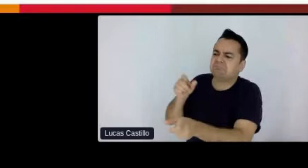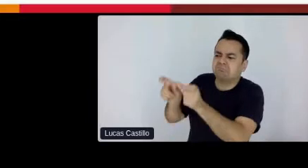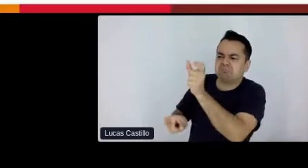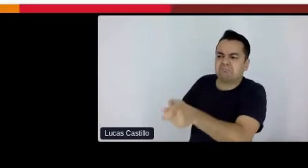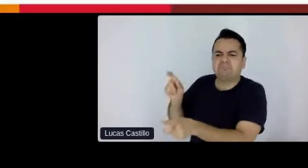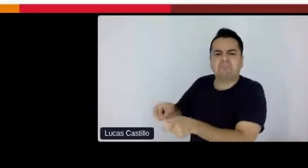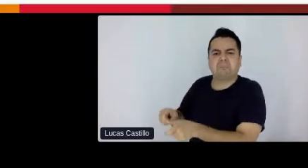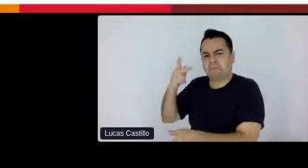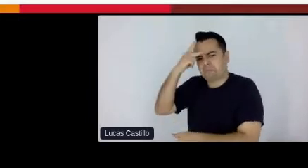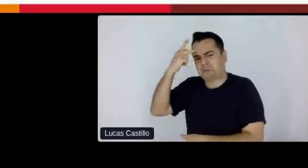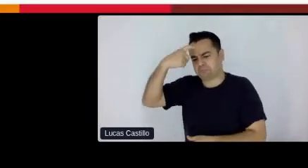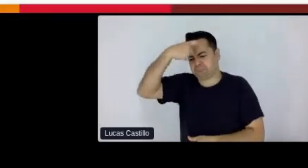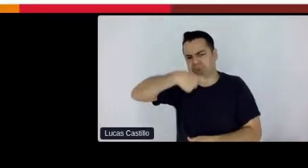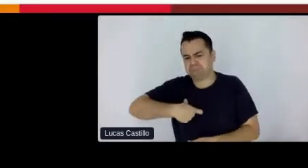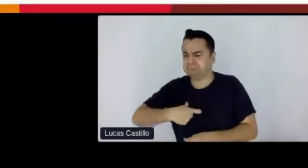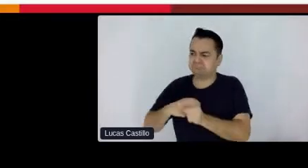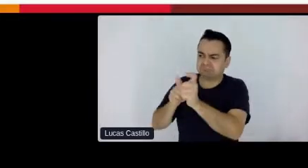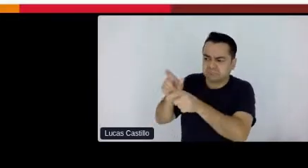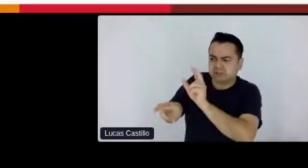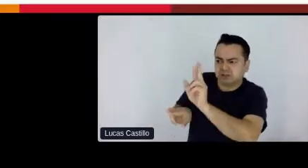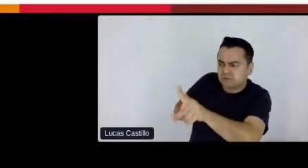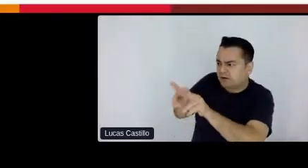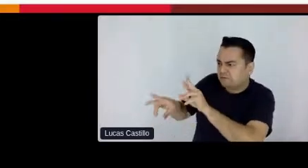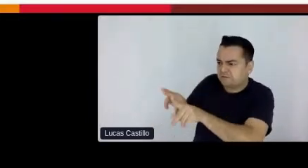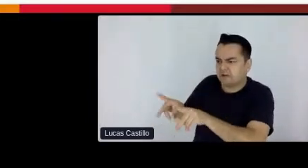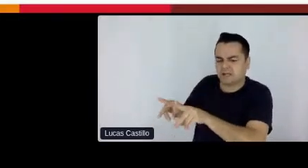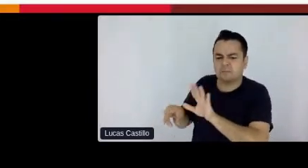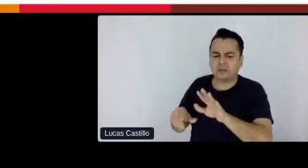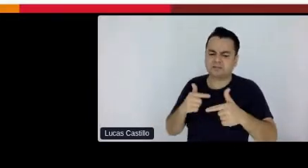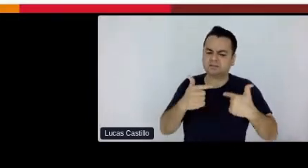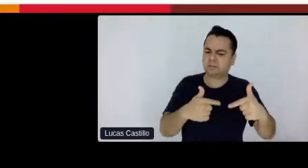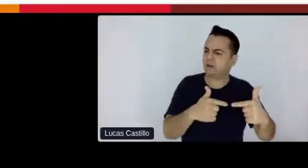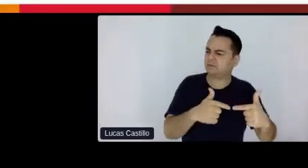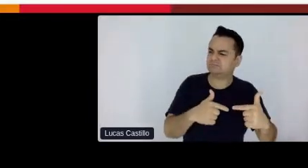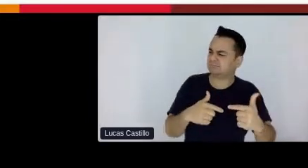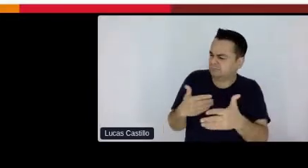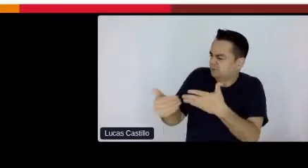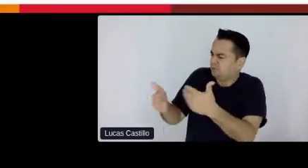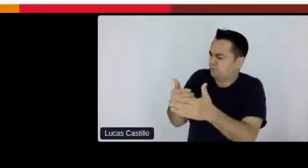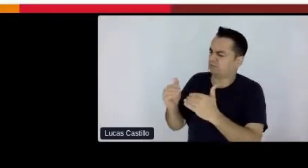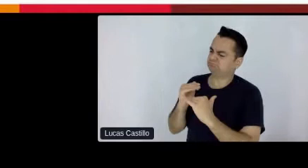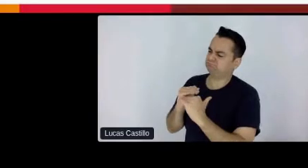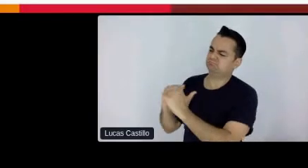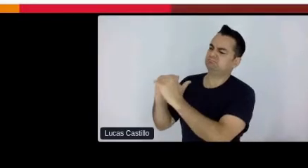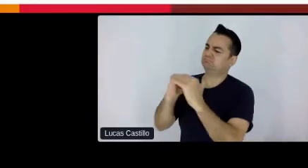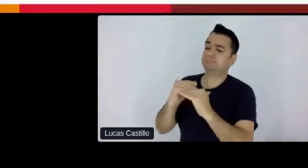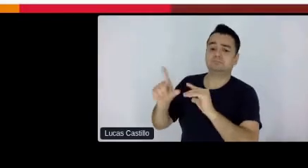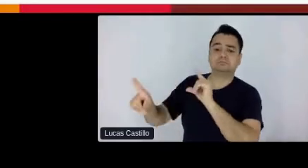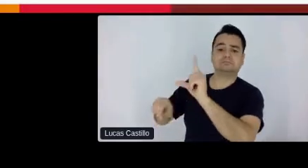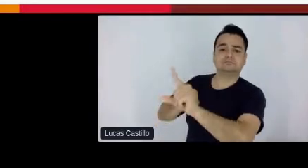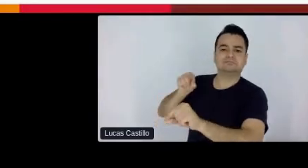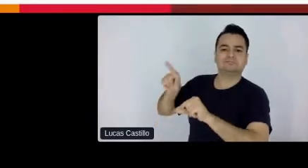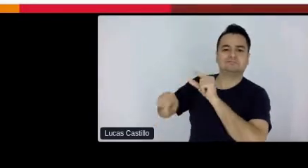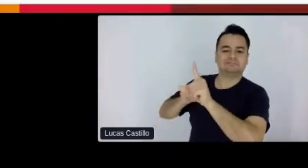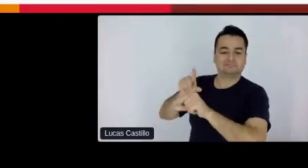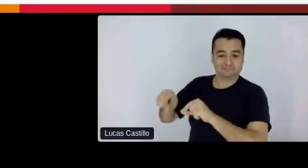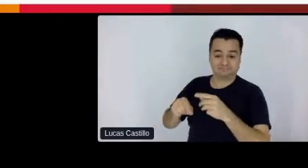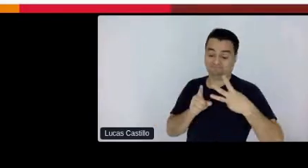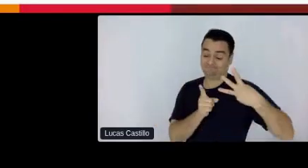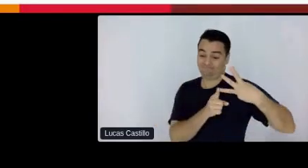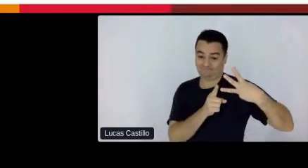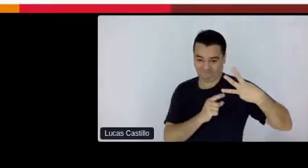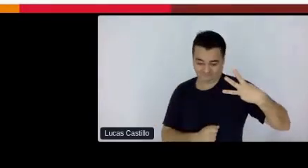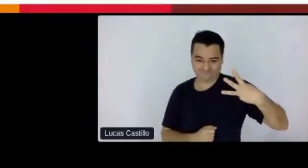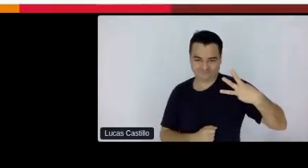características pessoais não relevantes ao trabalho. E é com base nesse terceiro ponto que iniciamos a nossa apresentação de